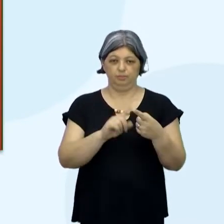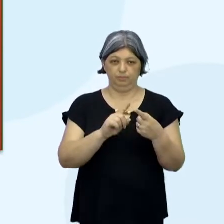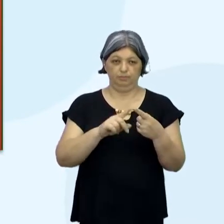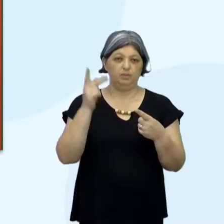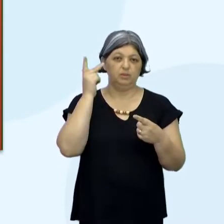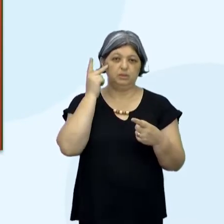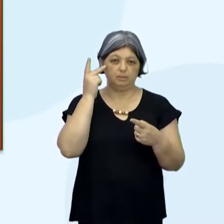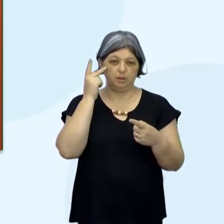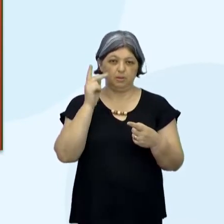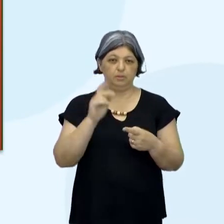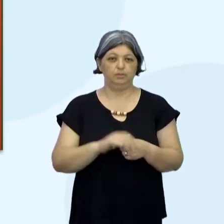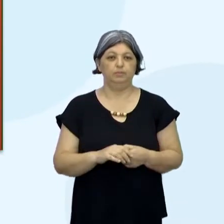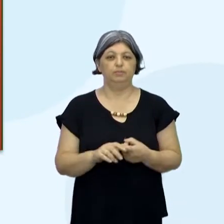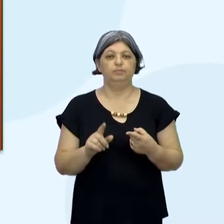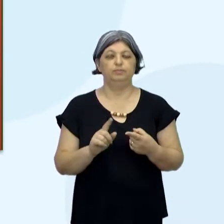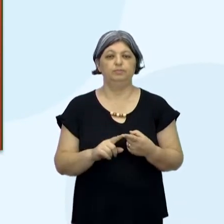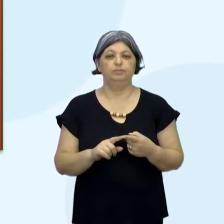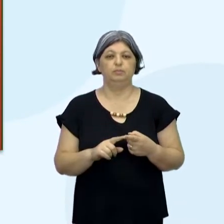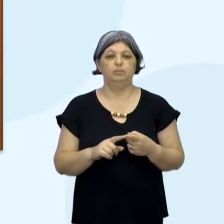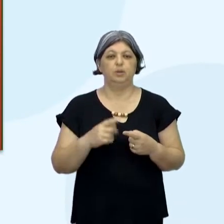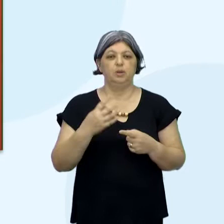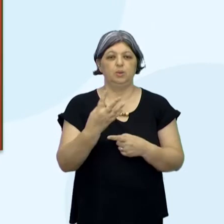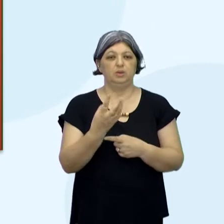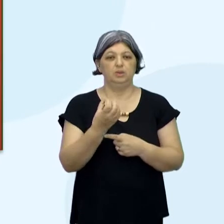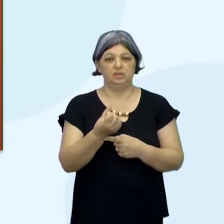estado de São Paulo, com